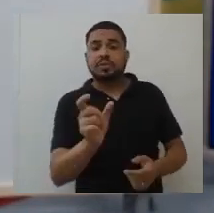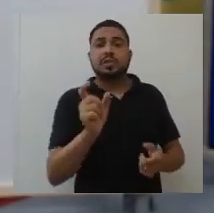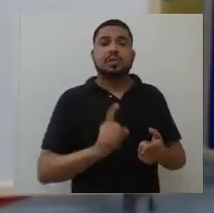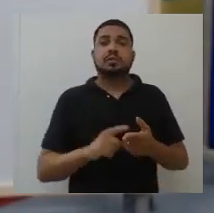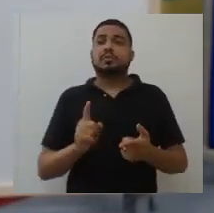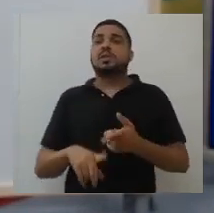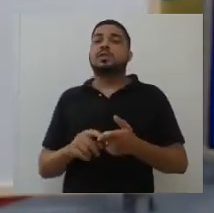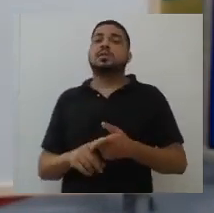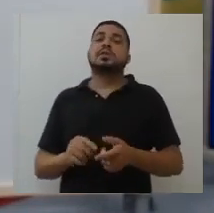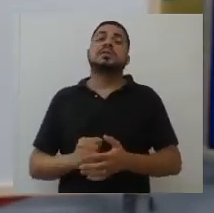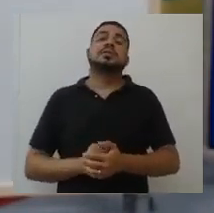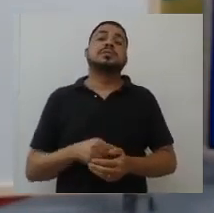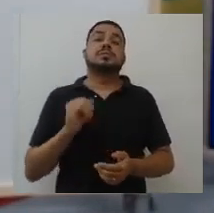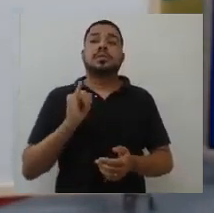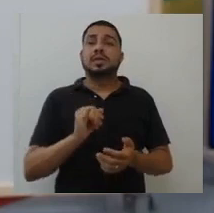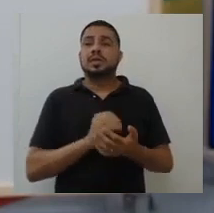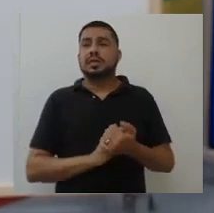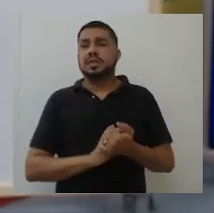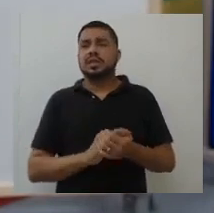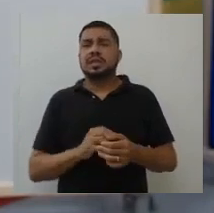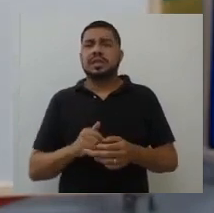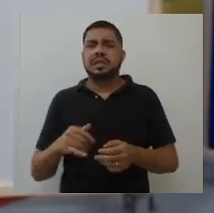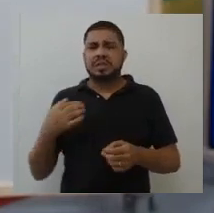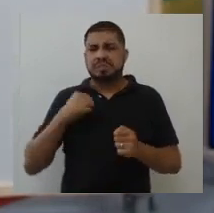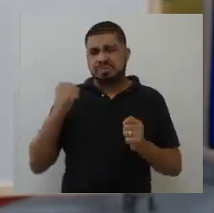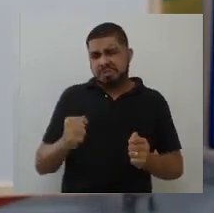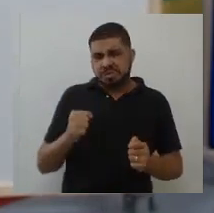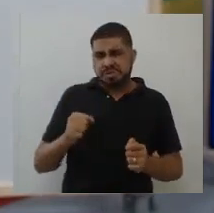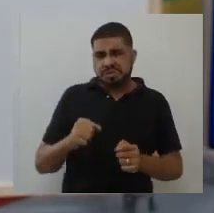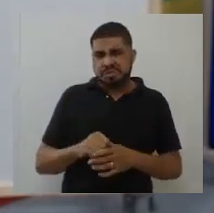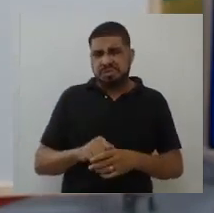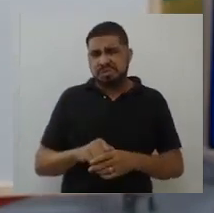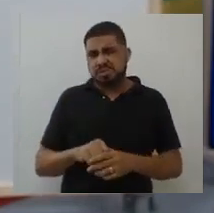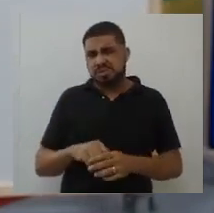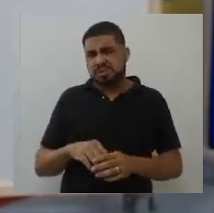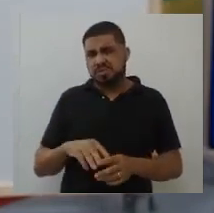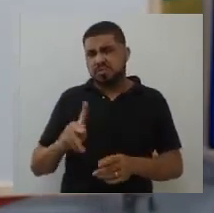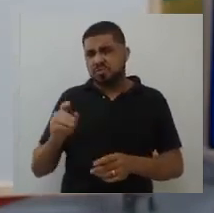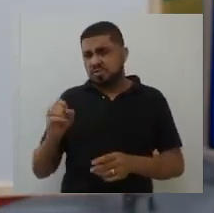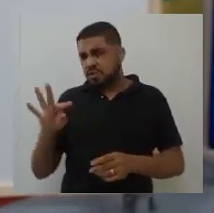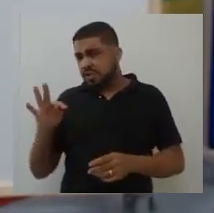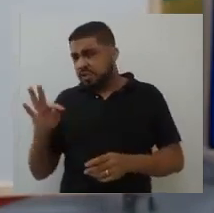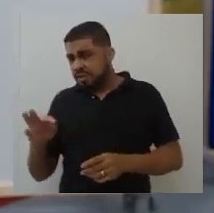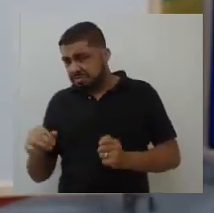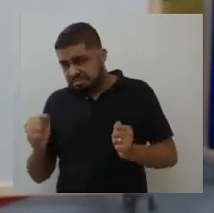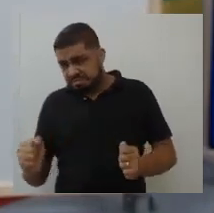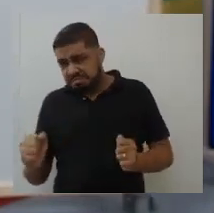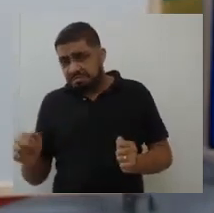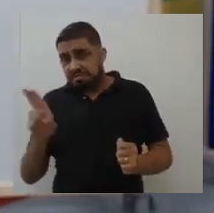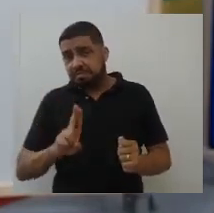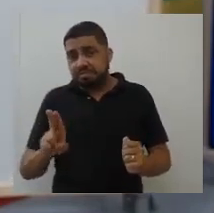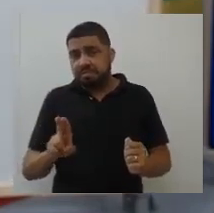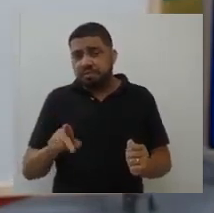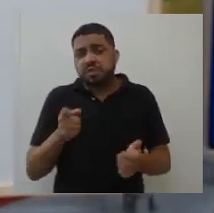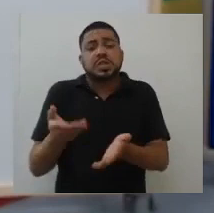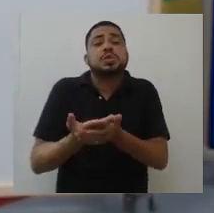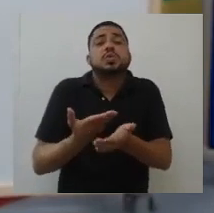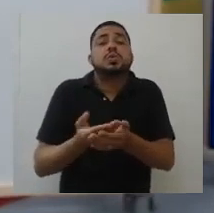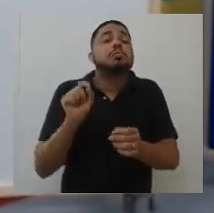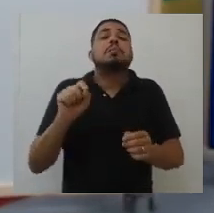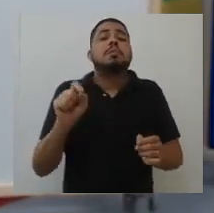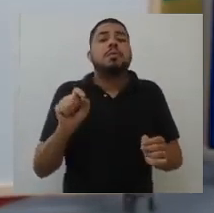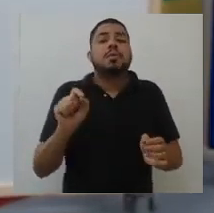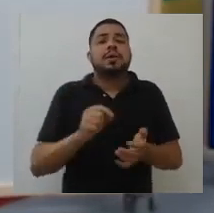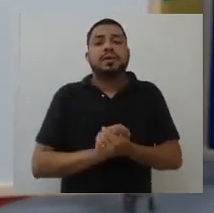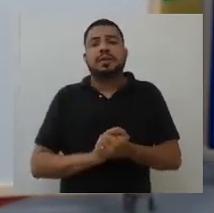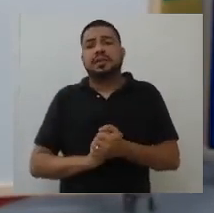Se encaixaria perfeitamente. Será que eu posso utilizar what? What do you study? Posso, né? O que é que você estuda? Você está estudando o quê?